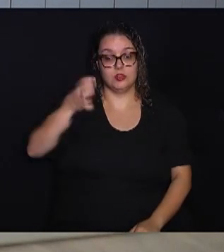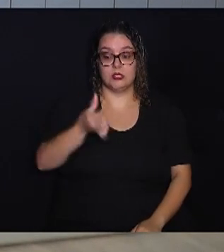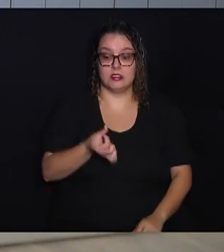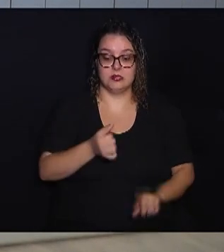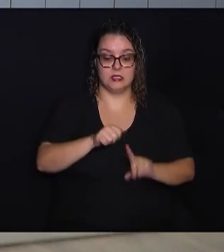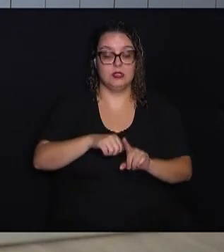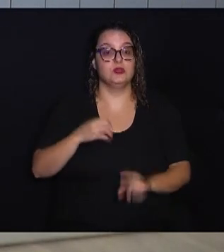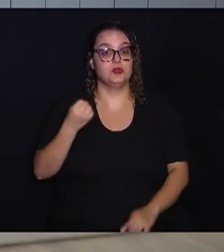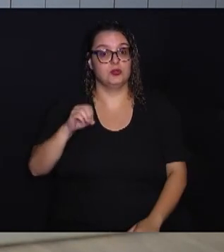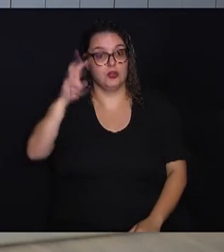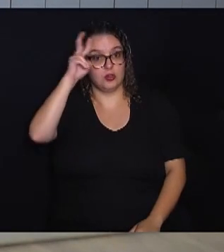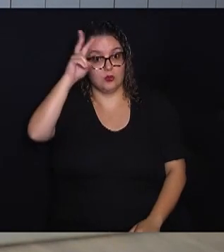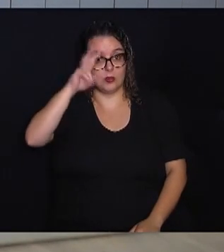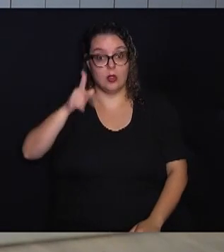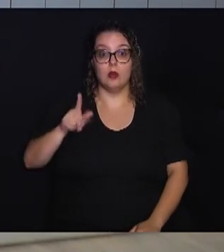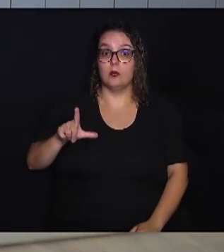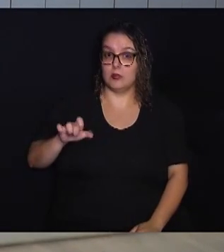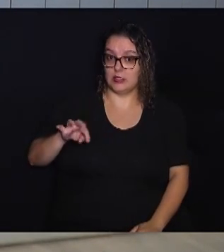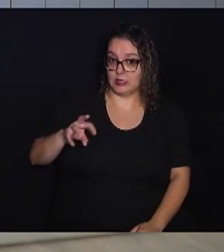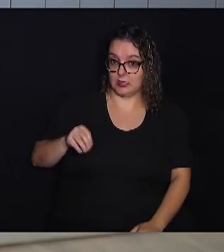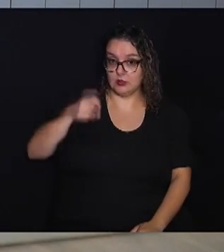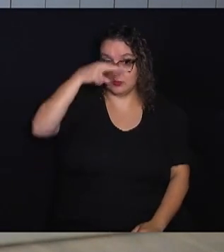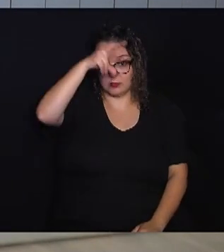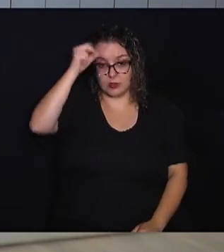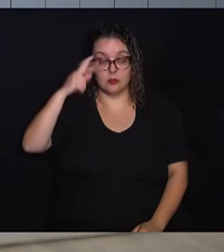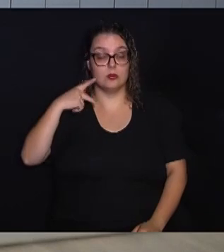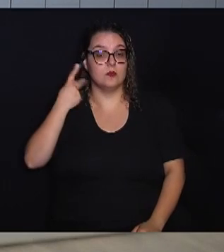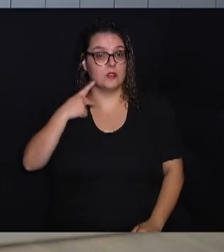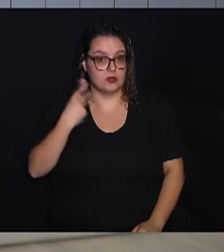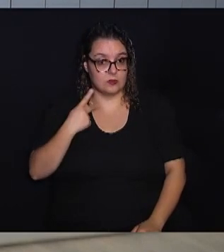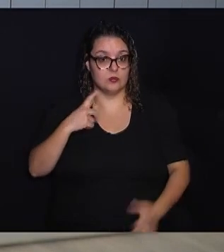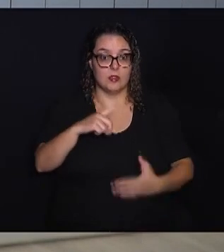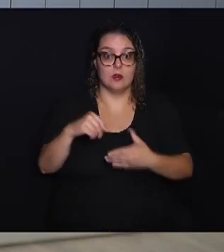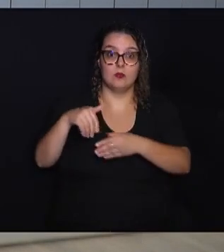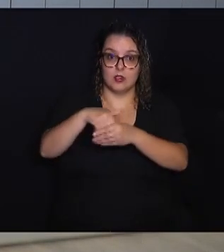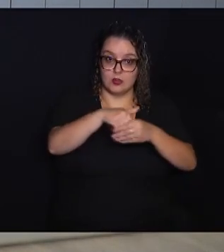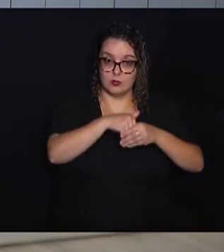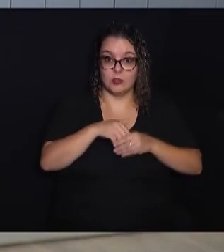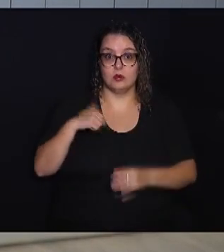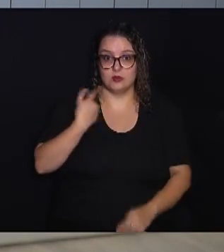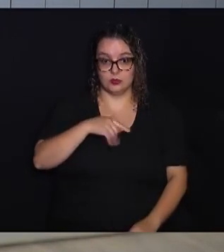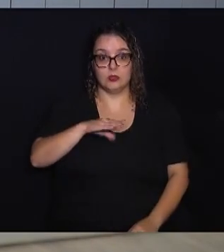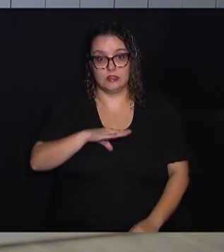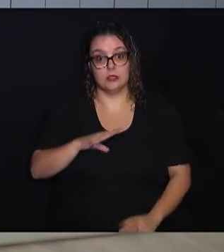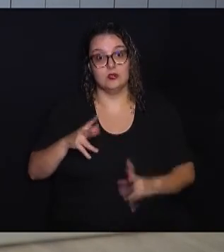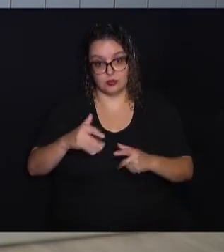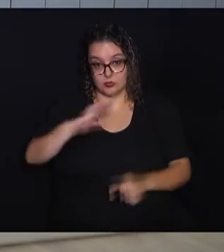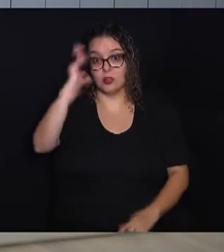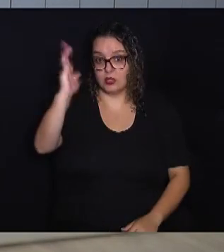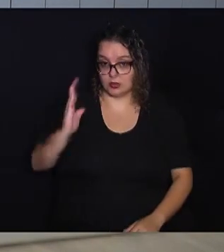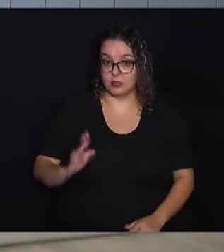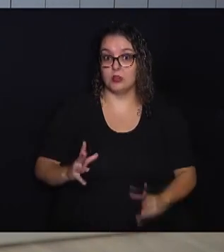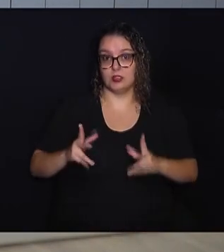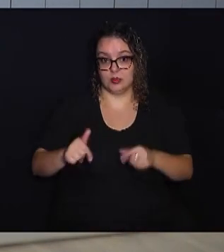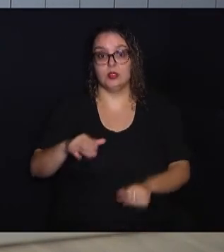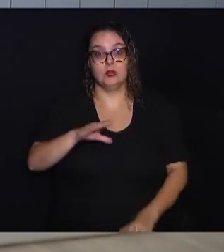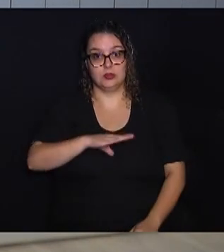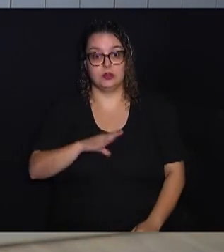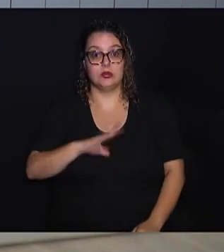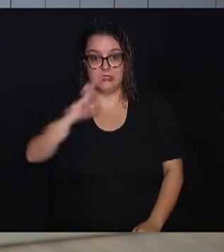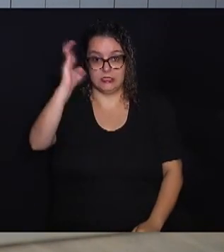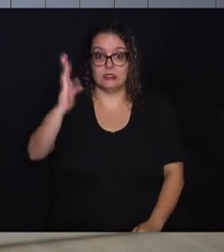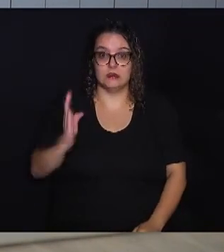a gente lembra que é o pleito para prefeito e vereadores aqui na nossa cidade, quer dizer, no Brasil todo, em todas as cidades